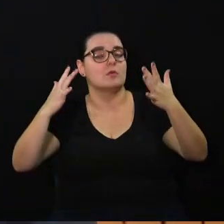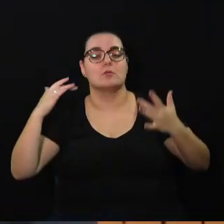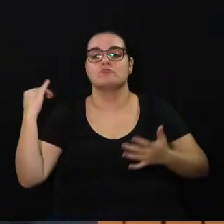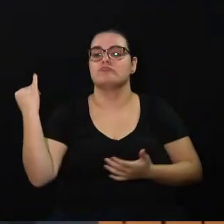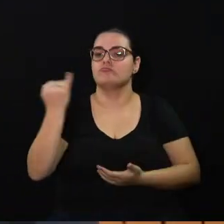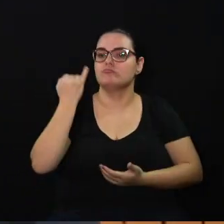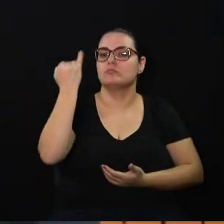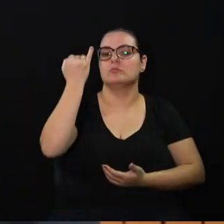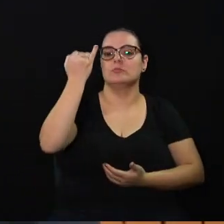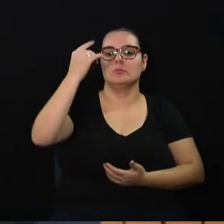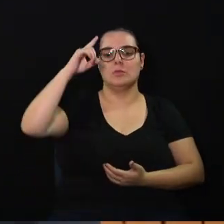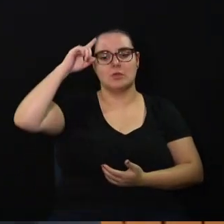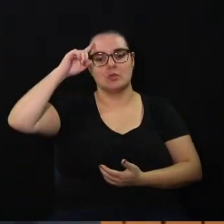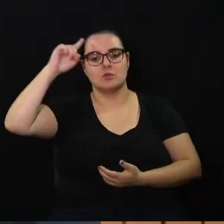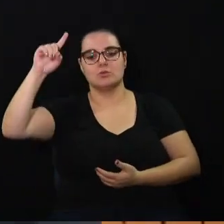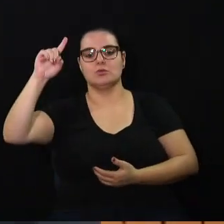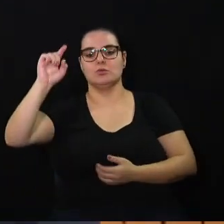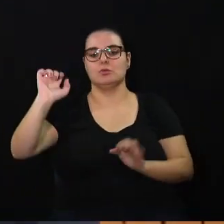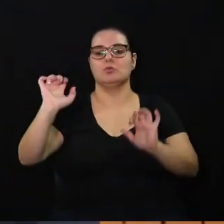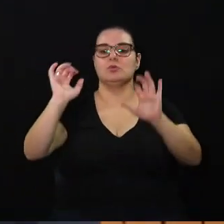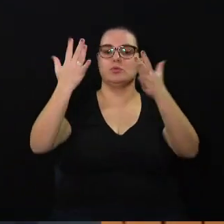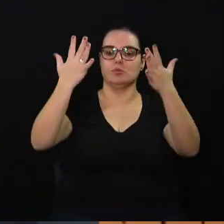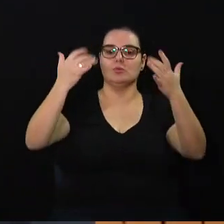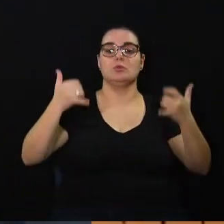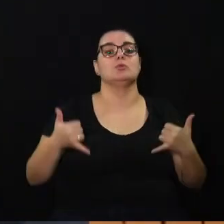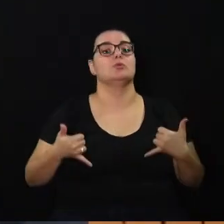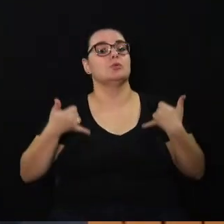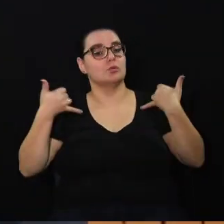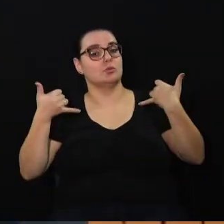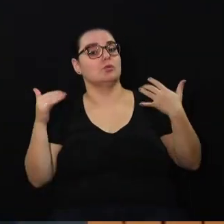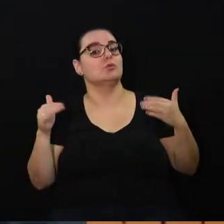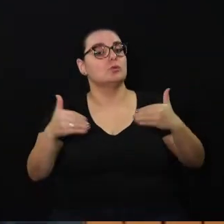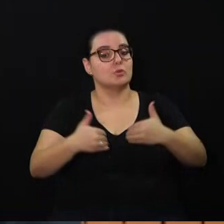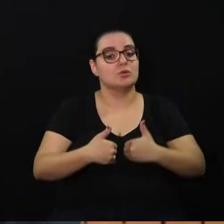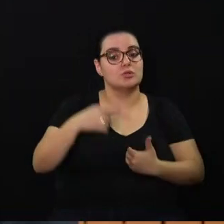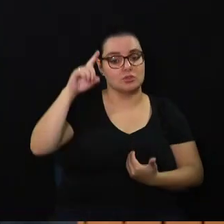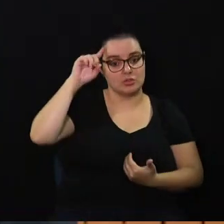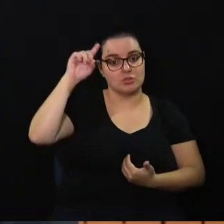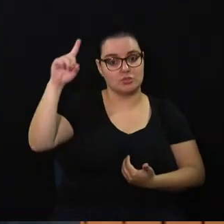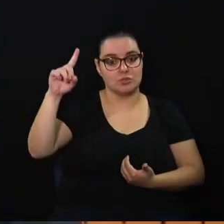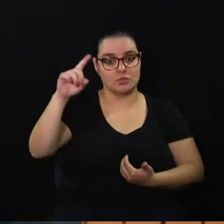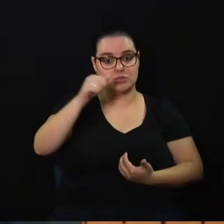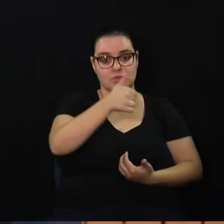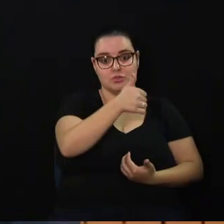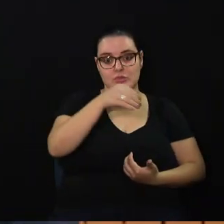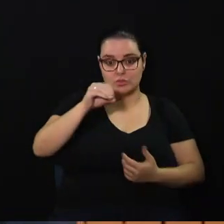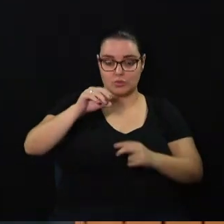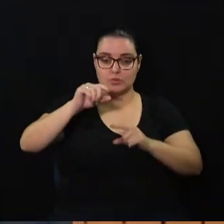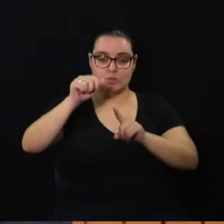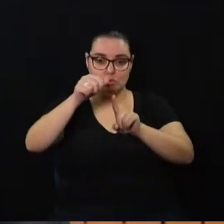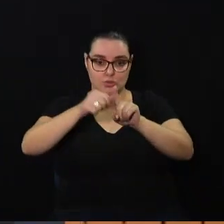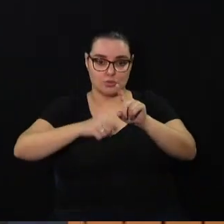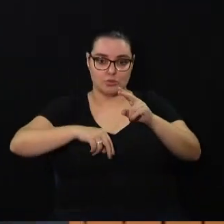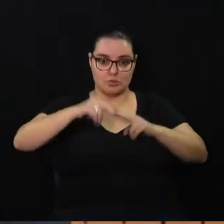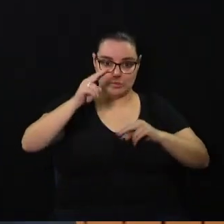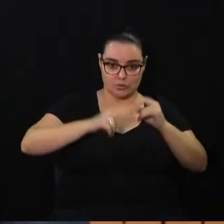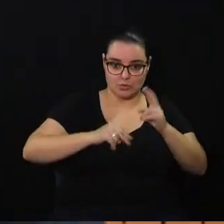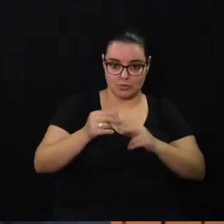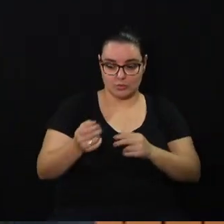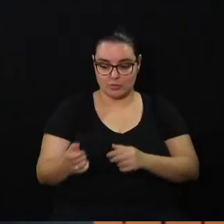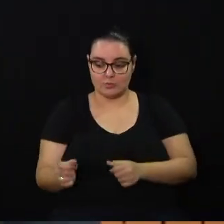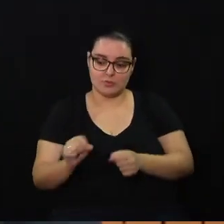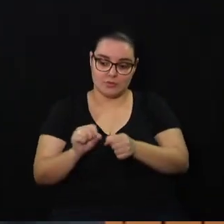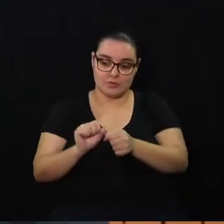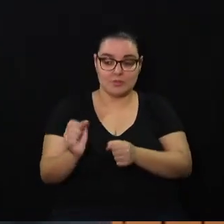dia em que se comemora o dia do orgulho autista dia 18 de junho a gente tem antecipando o dia de santo antônio